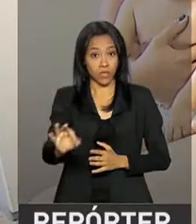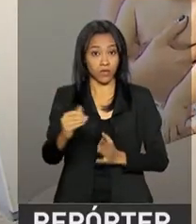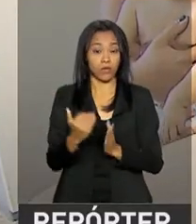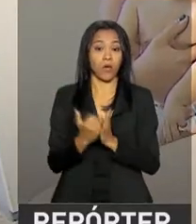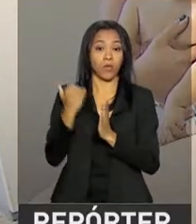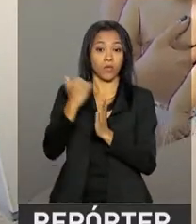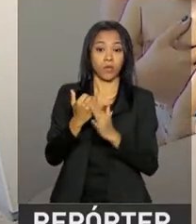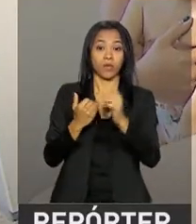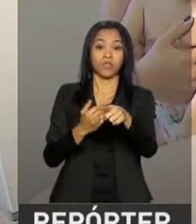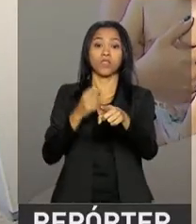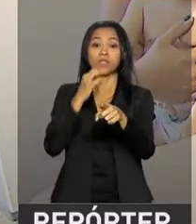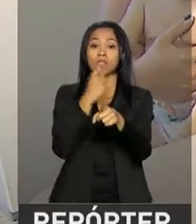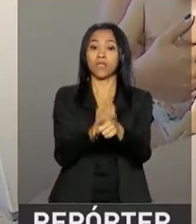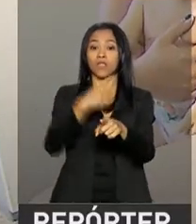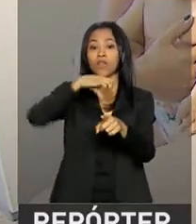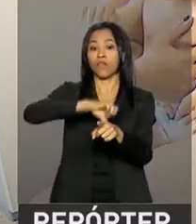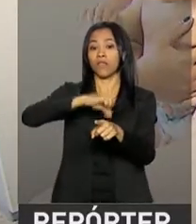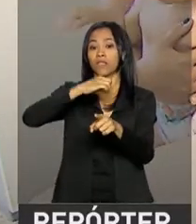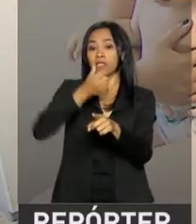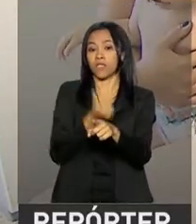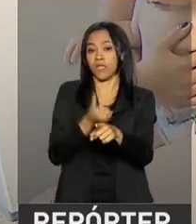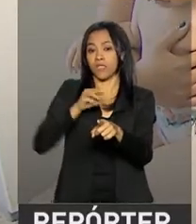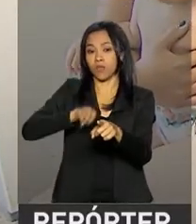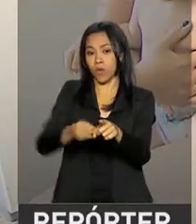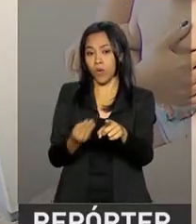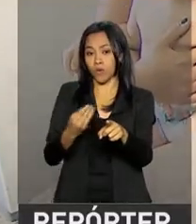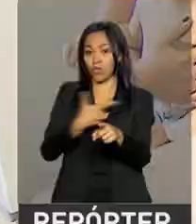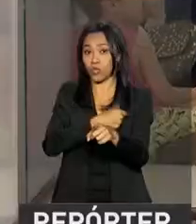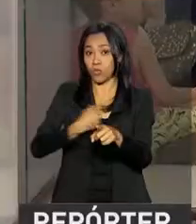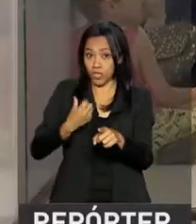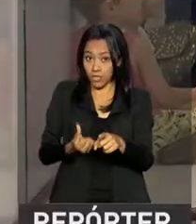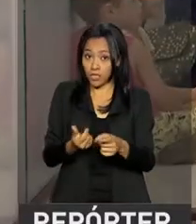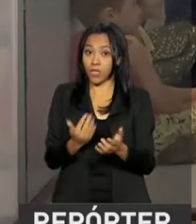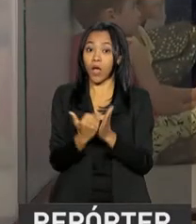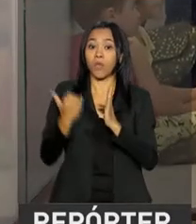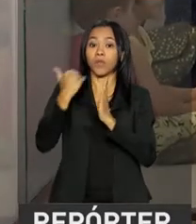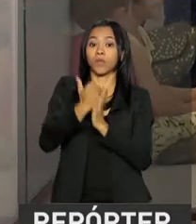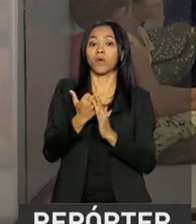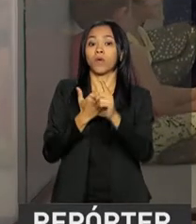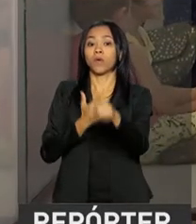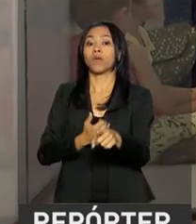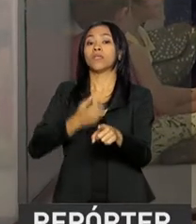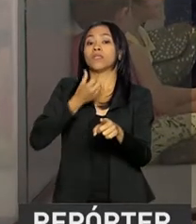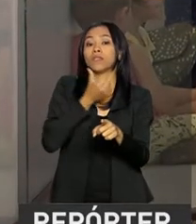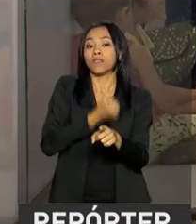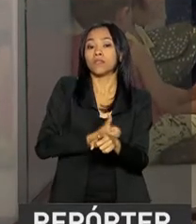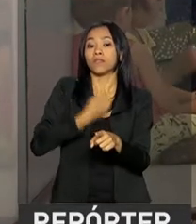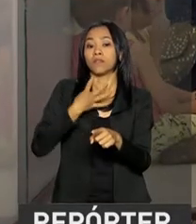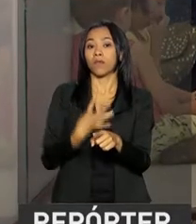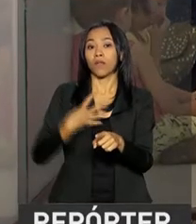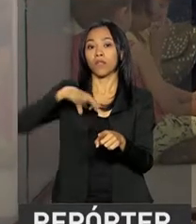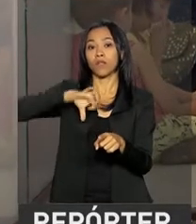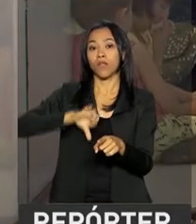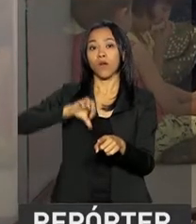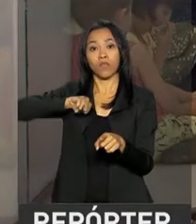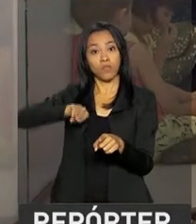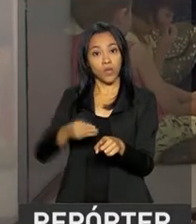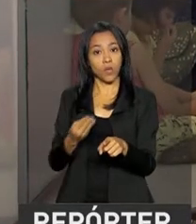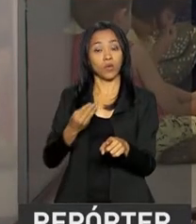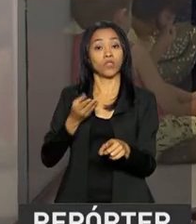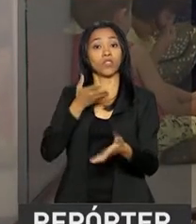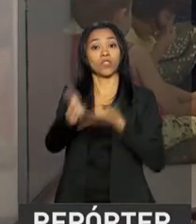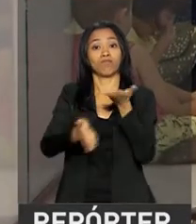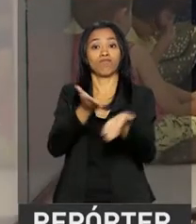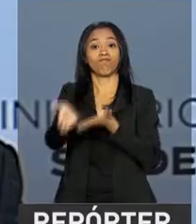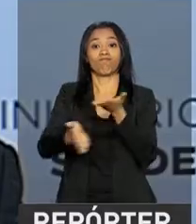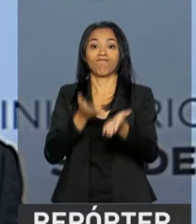passando de 196 milhões em 2016 para 649 milhões de consultas no